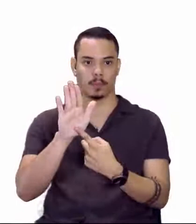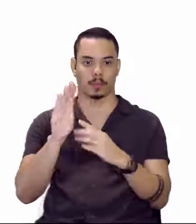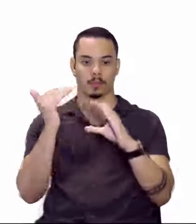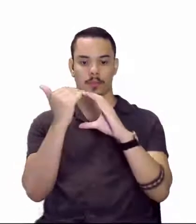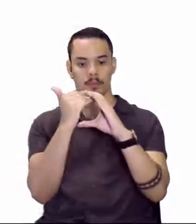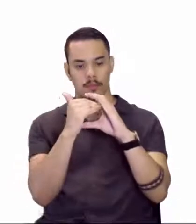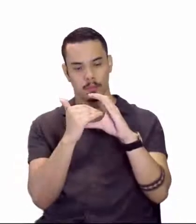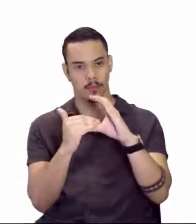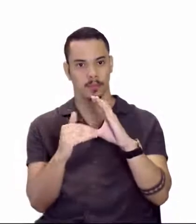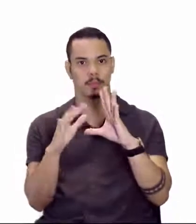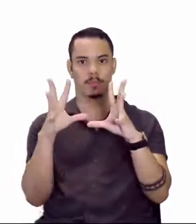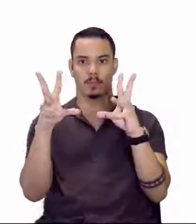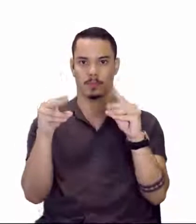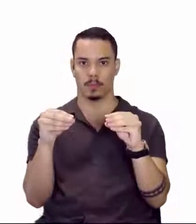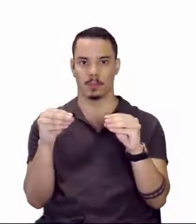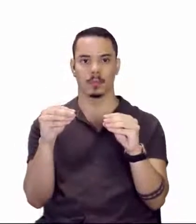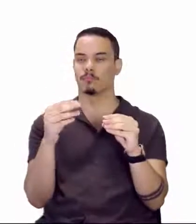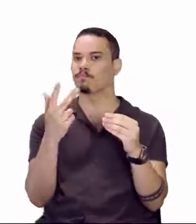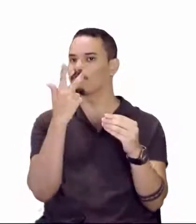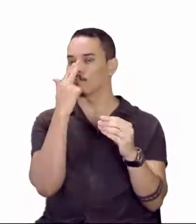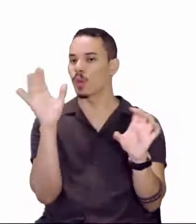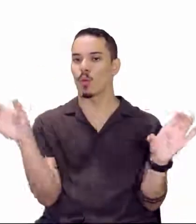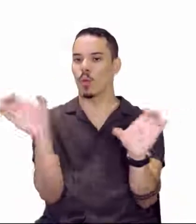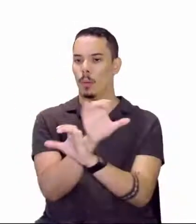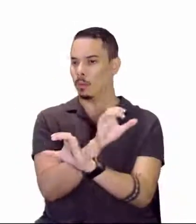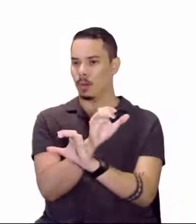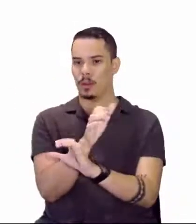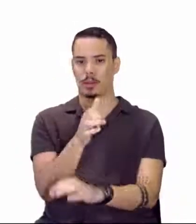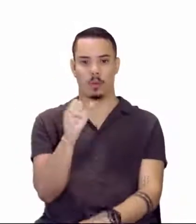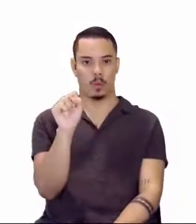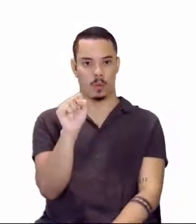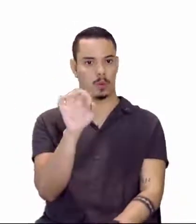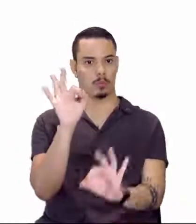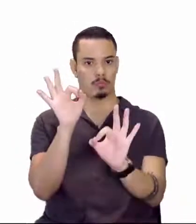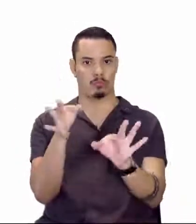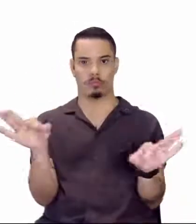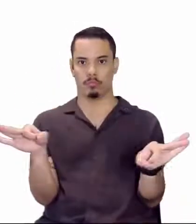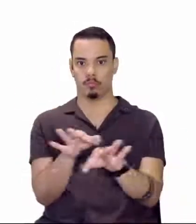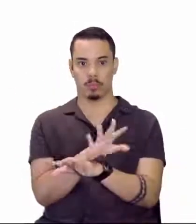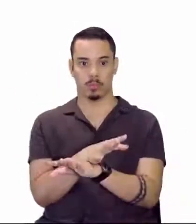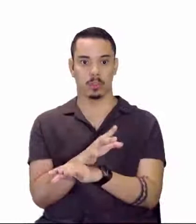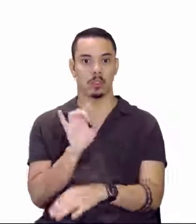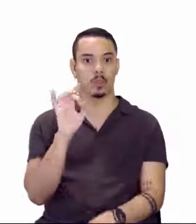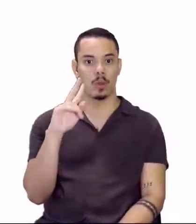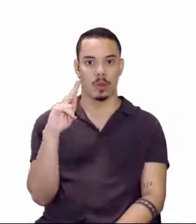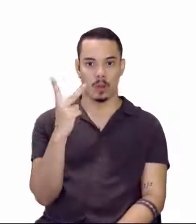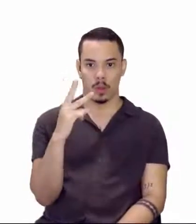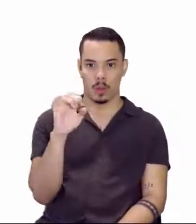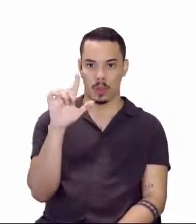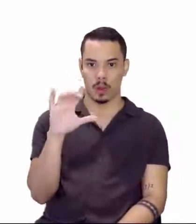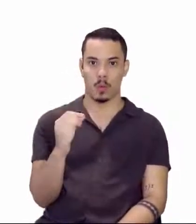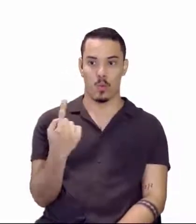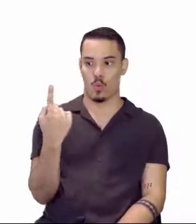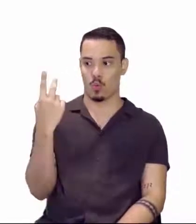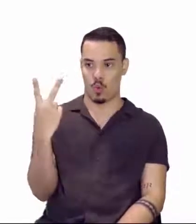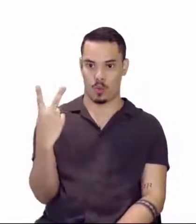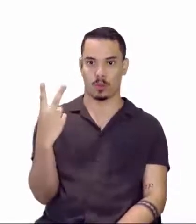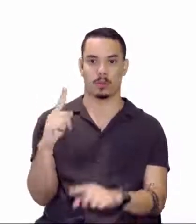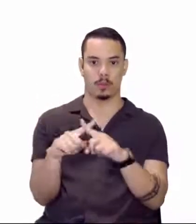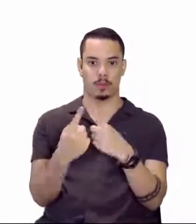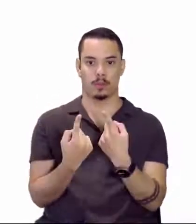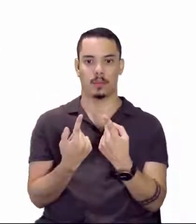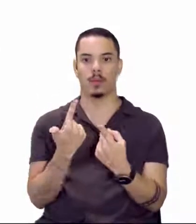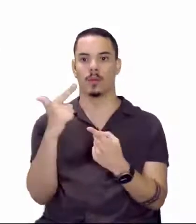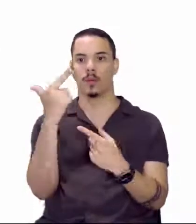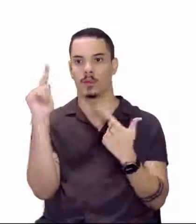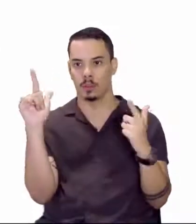camada devidamente completo, com 8 elétrons, com exceção do hélio, que só tem 2 elétrons, mas a camada K,